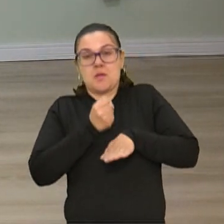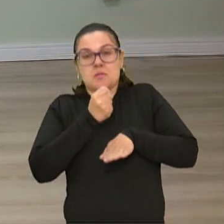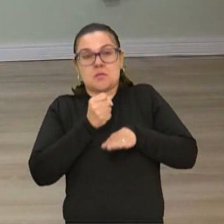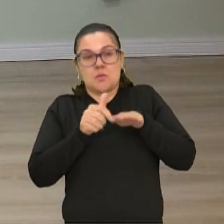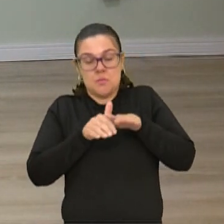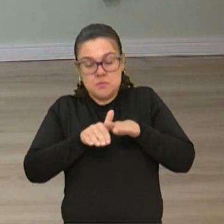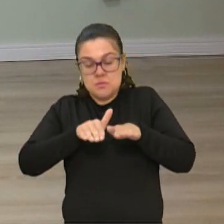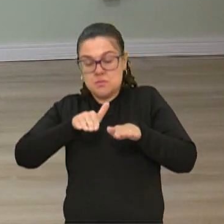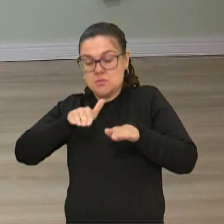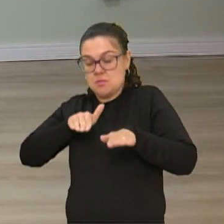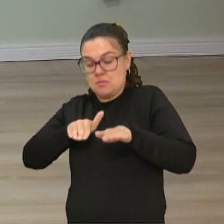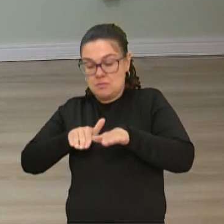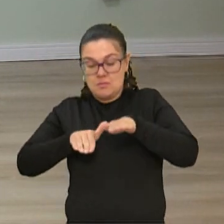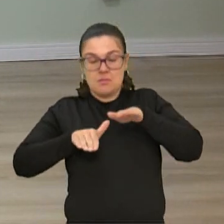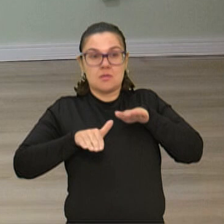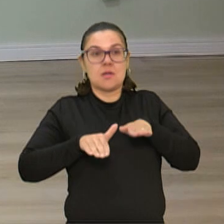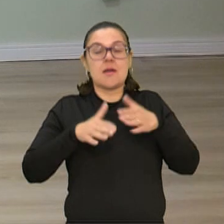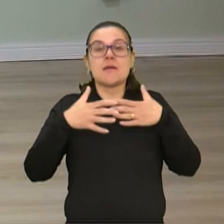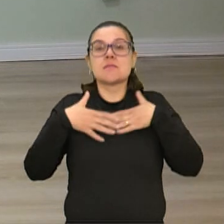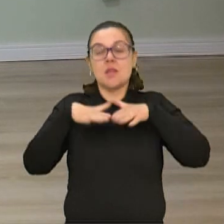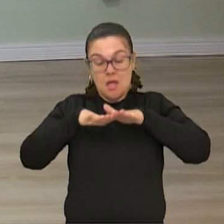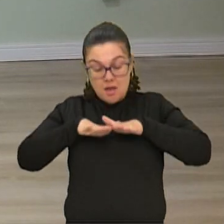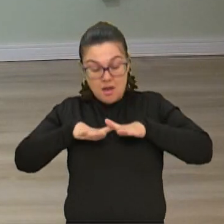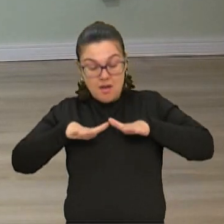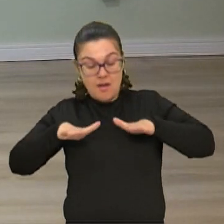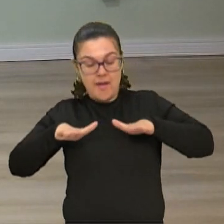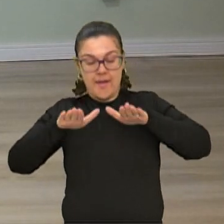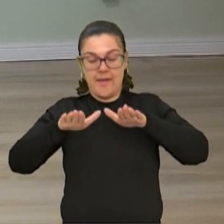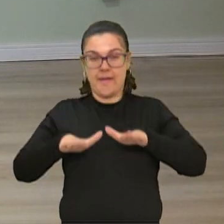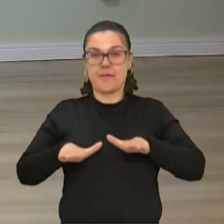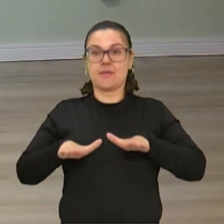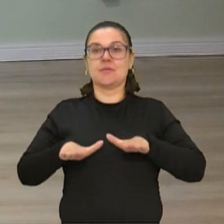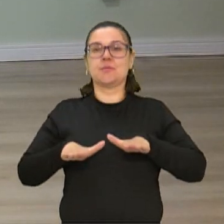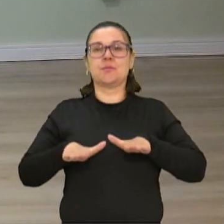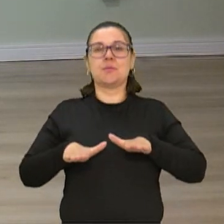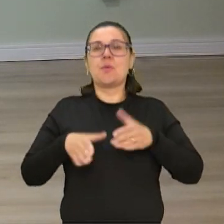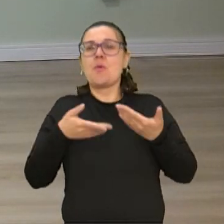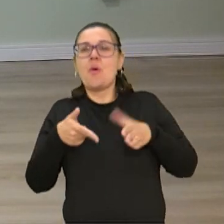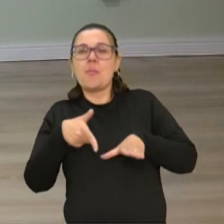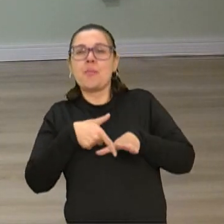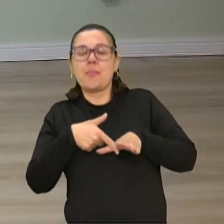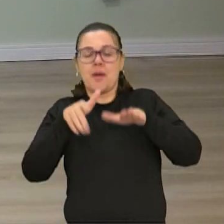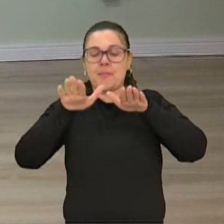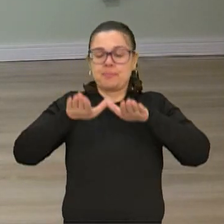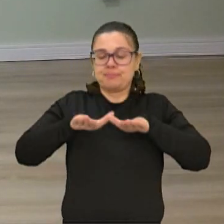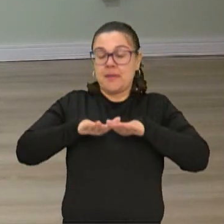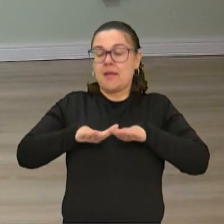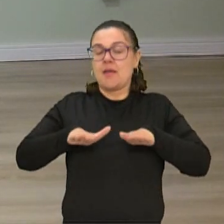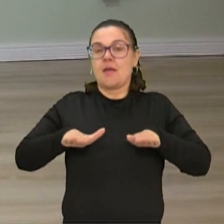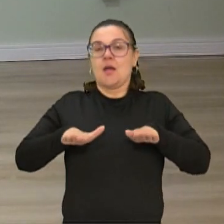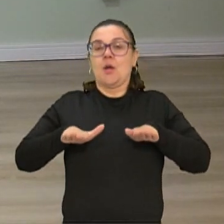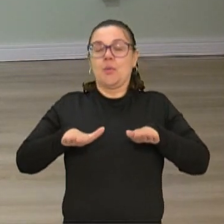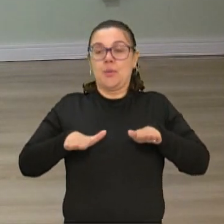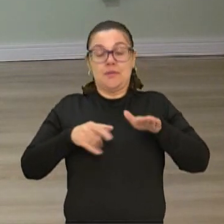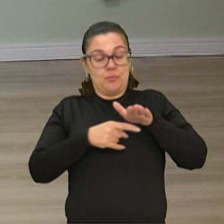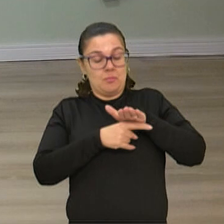e sinta como ficaram os seus pés sem essa